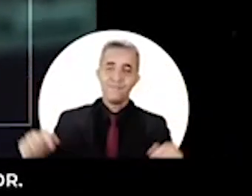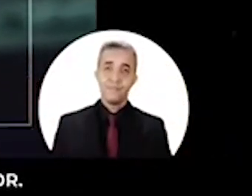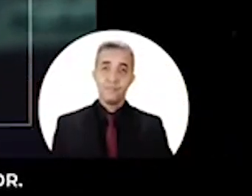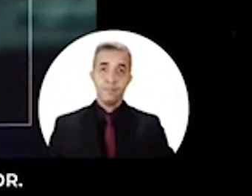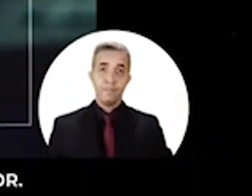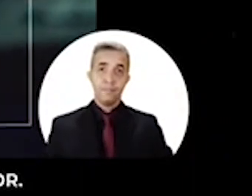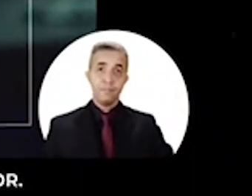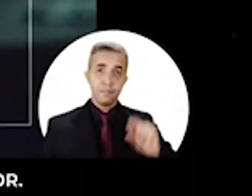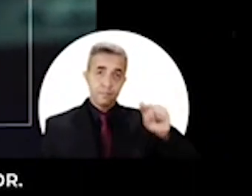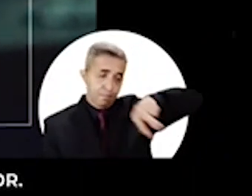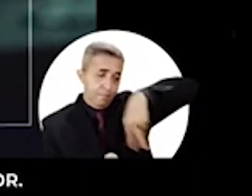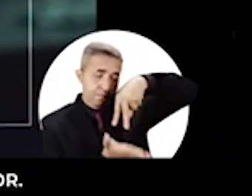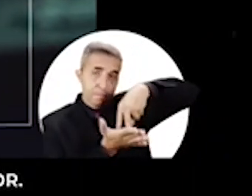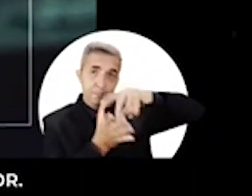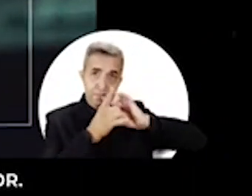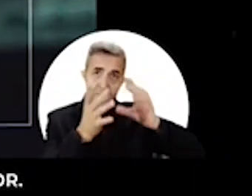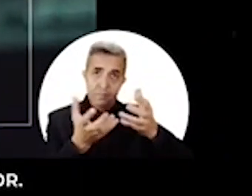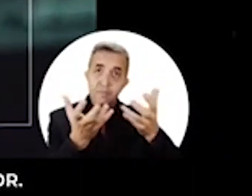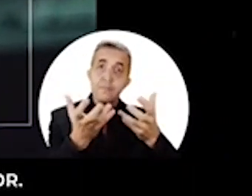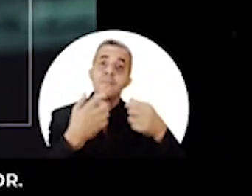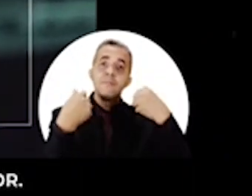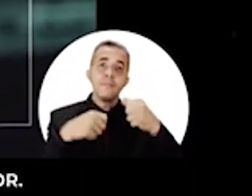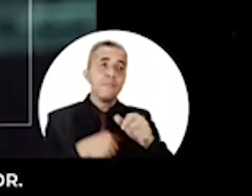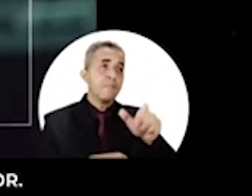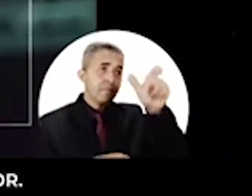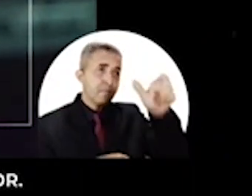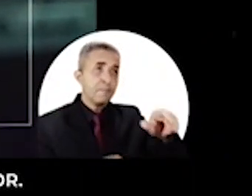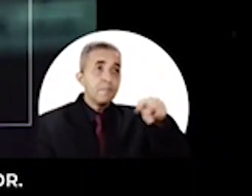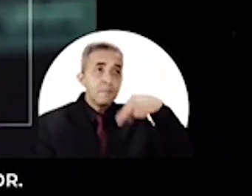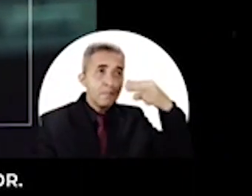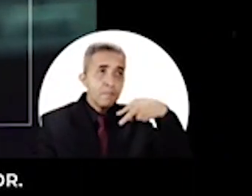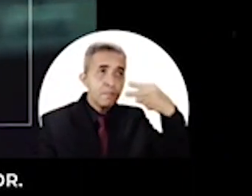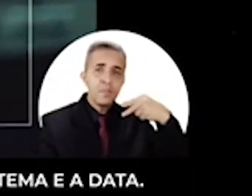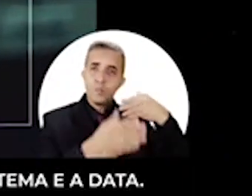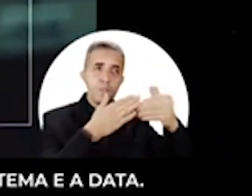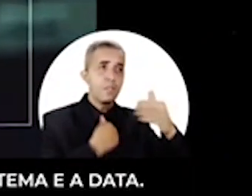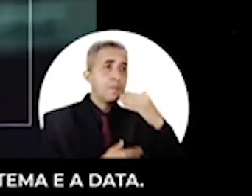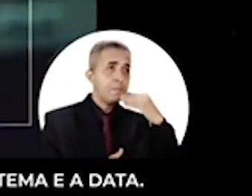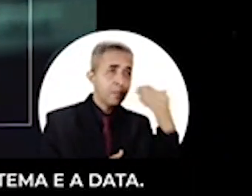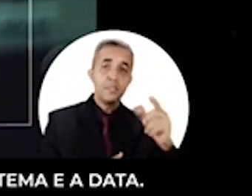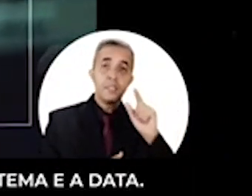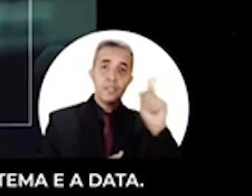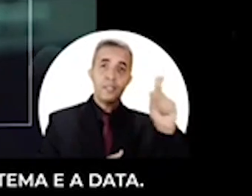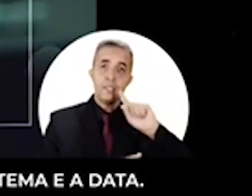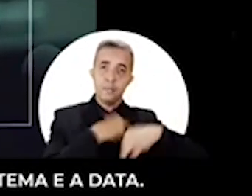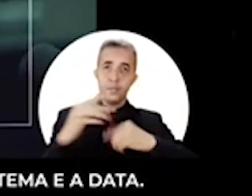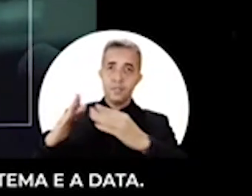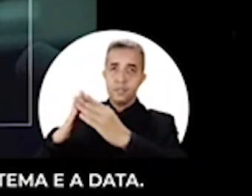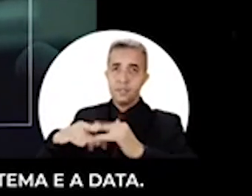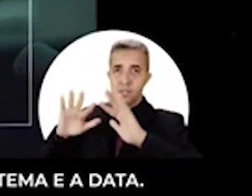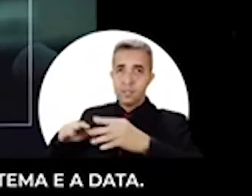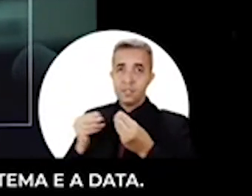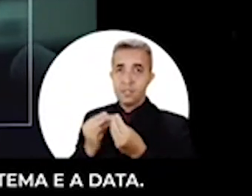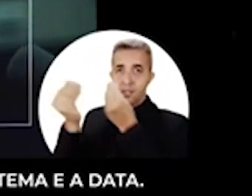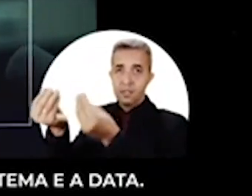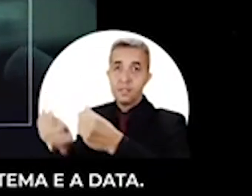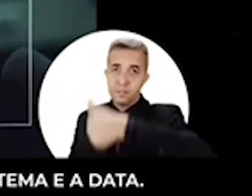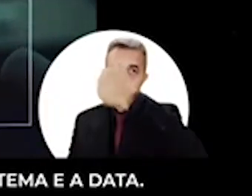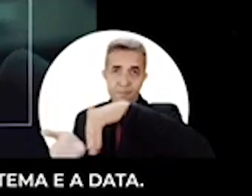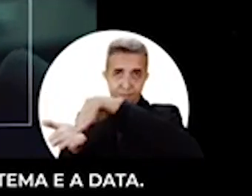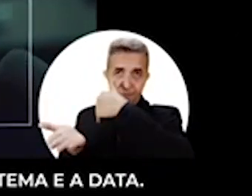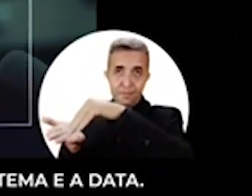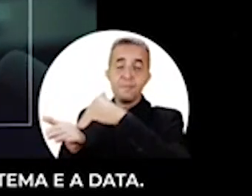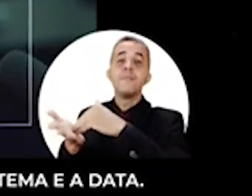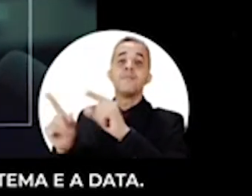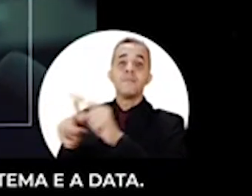para fazer uso é bem simples, basta fazer a solicitação para qualquer vereador. O parlamentar vai encaminhar o requerimento à primeira secretaria